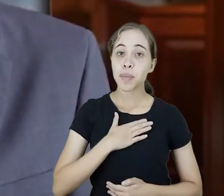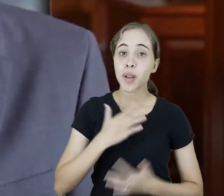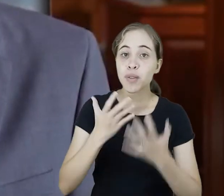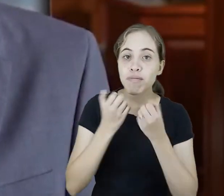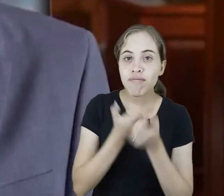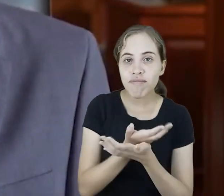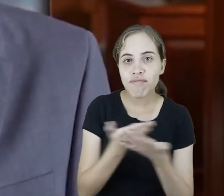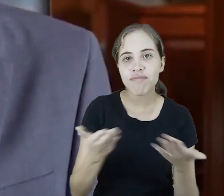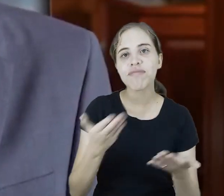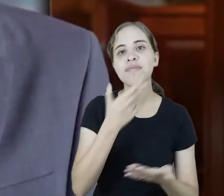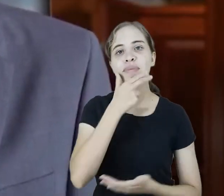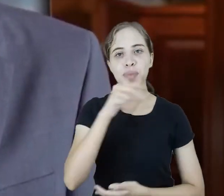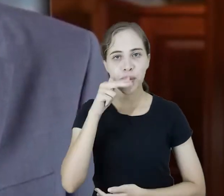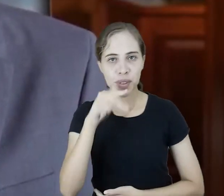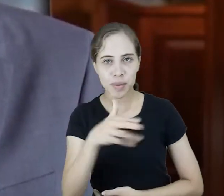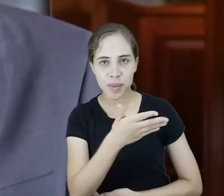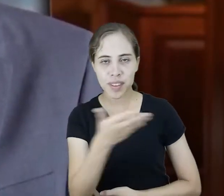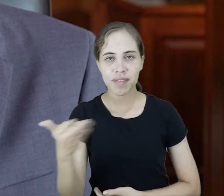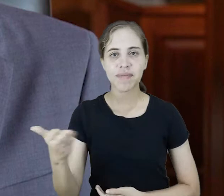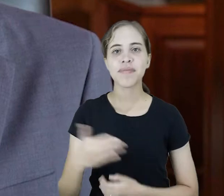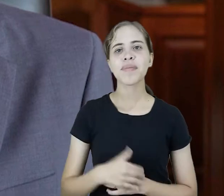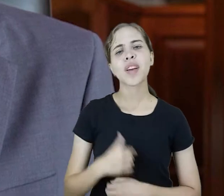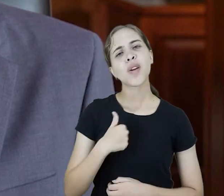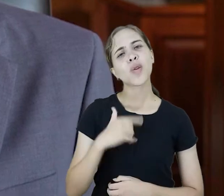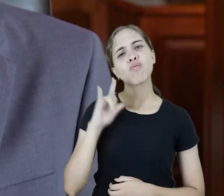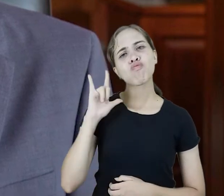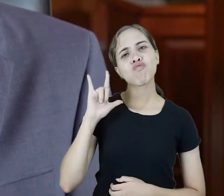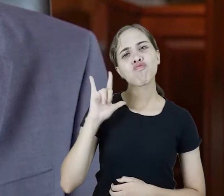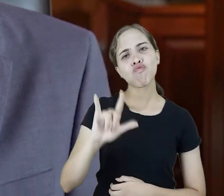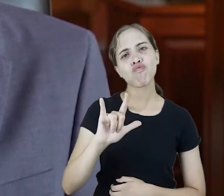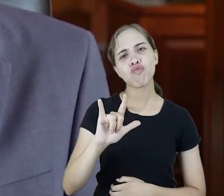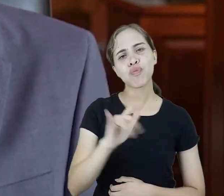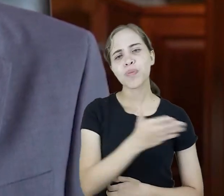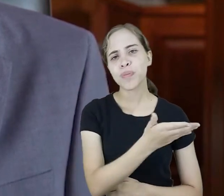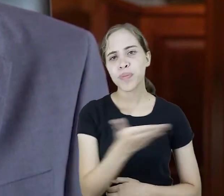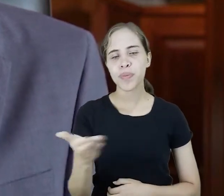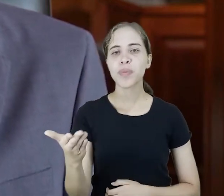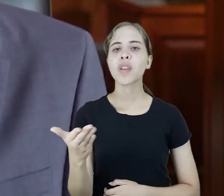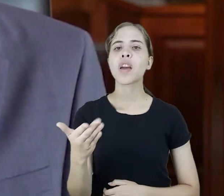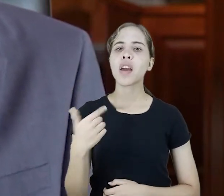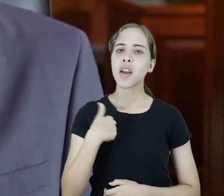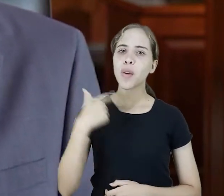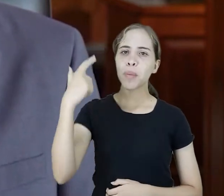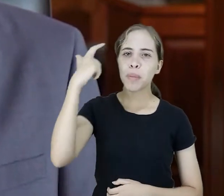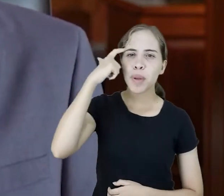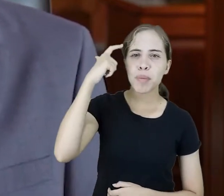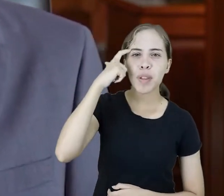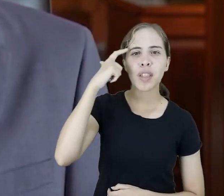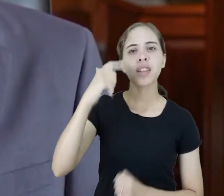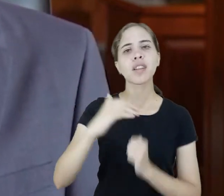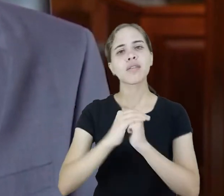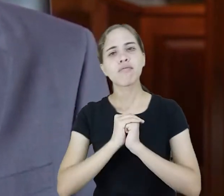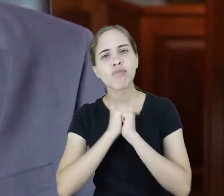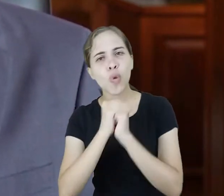Meus queridos irmãos e irmãs, eu amo vocês. Penso em vocês e oro por vocês